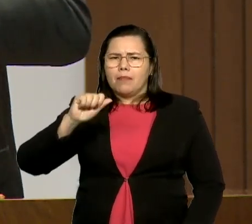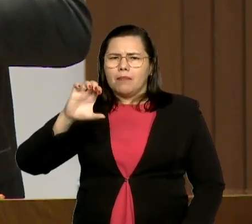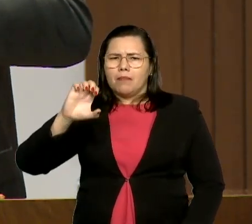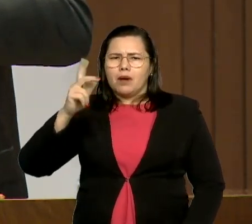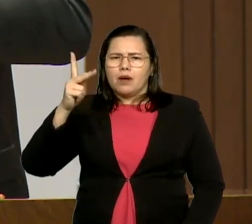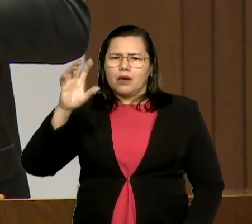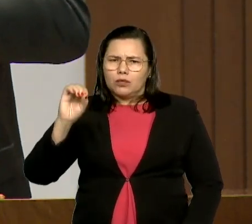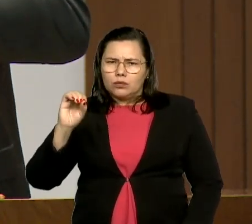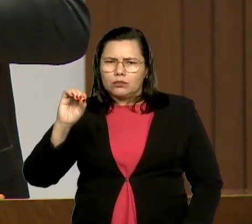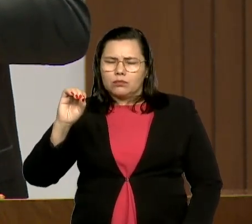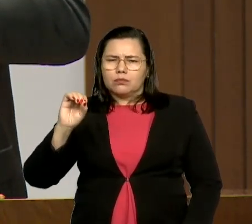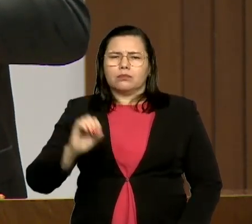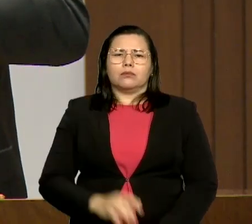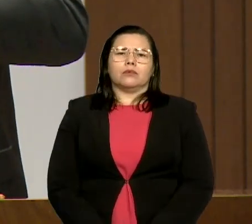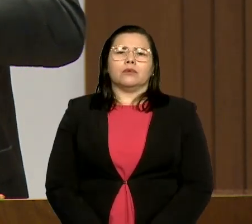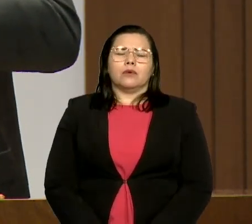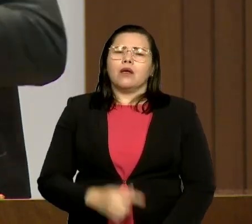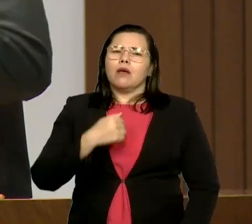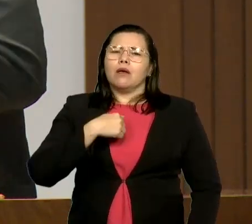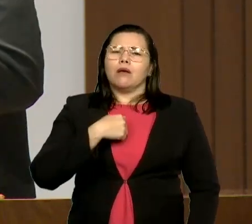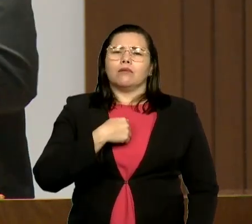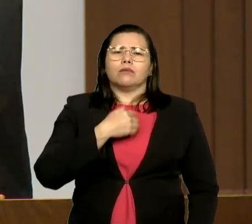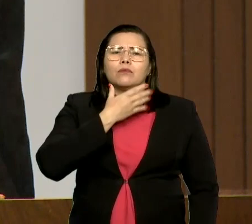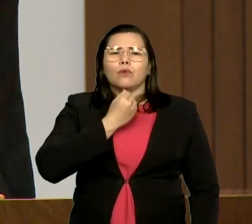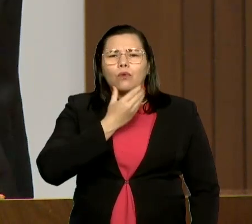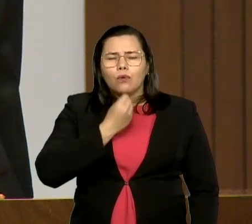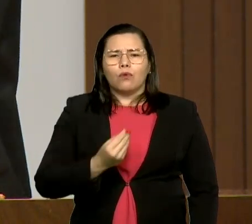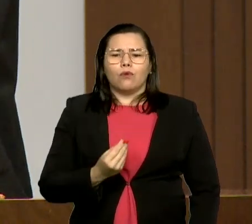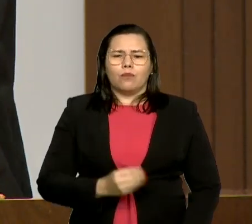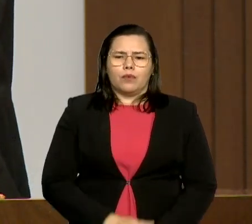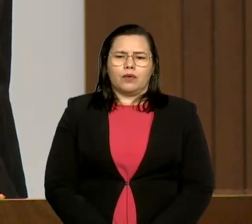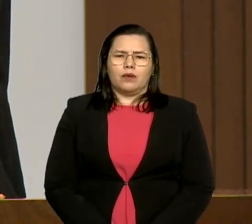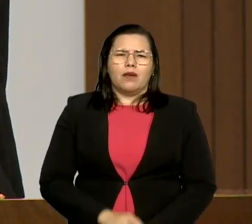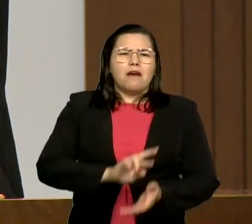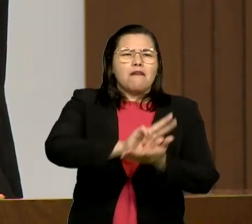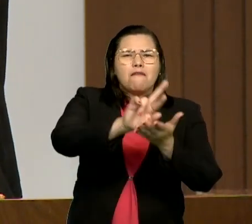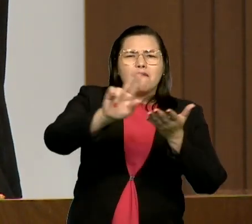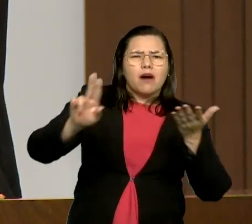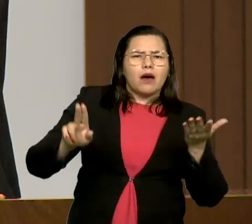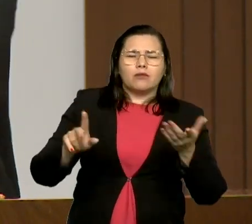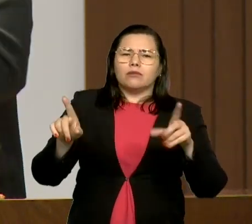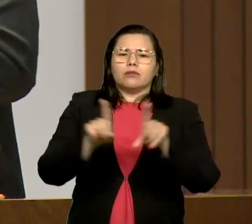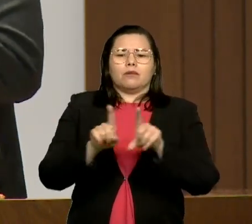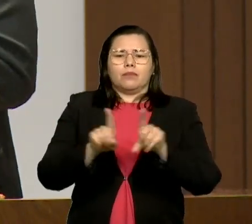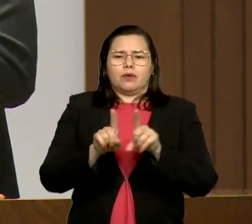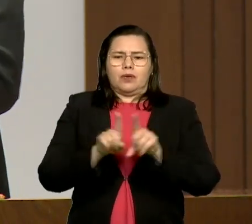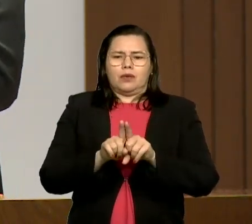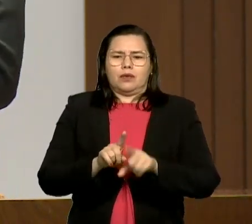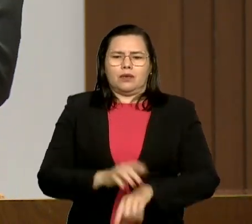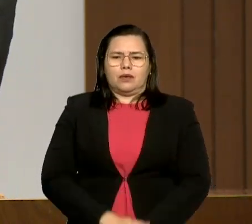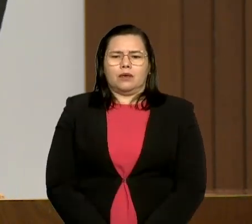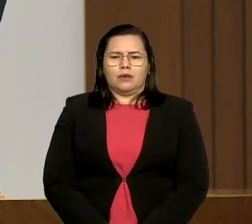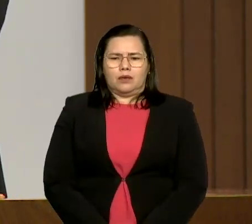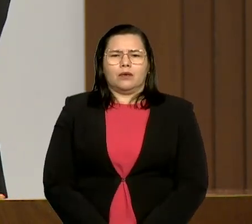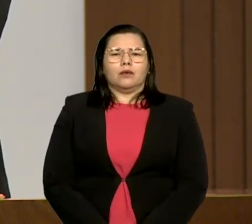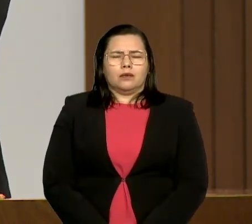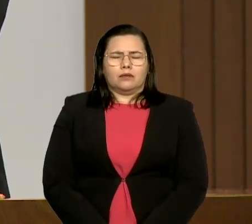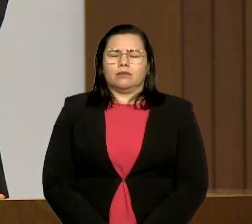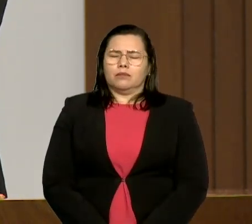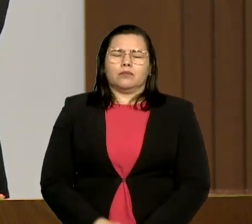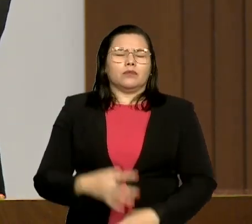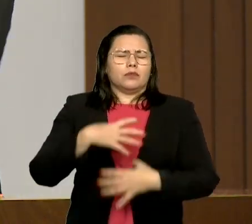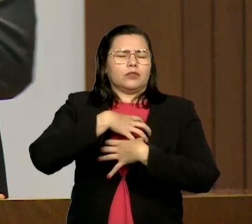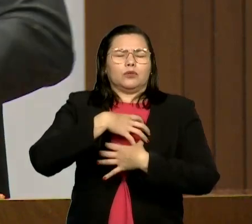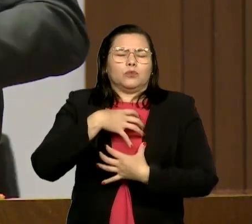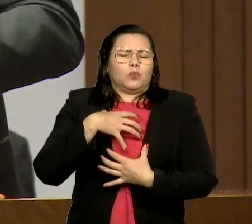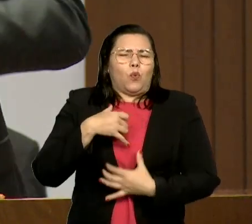Sexo masculino. Vários aqui são. Tenho orgulho da minha masculinidade.